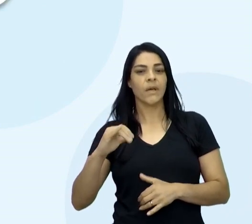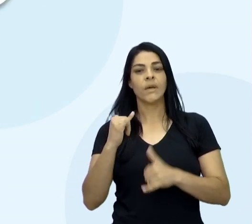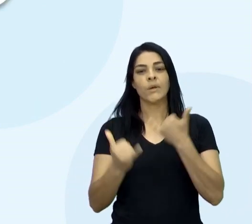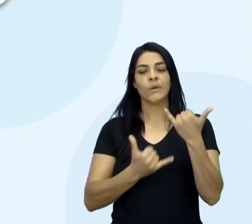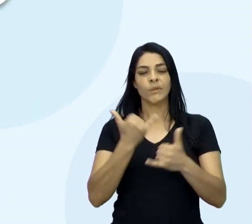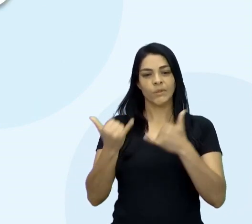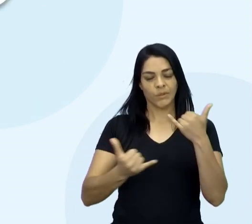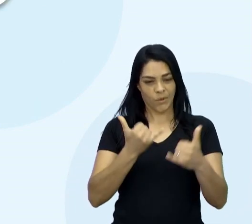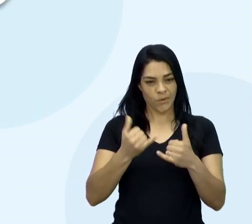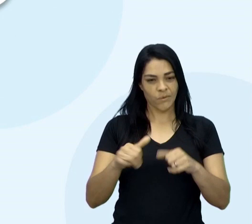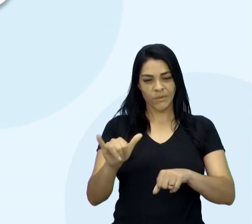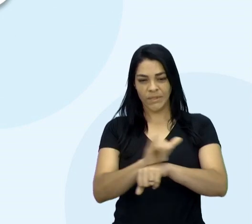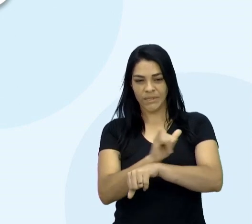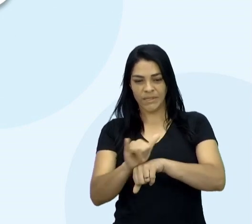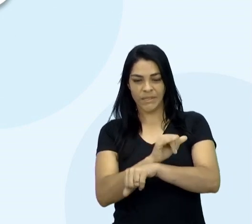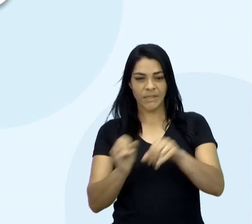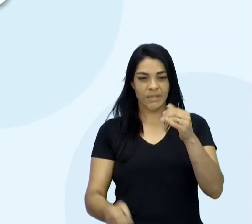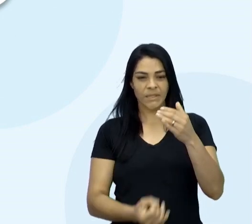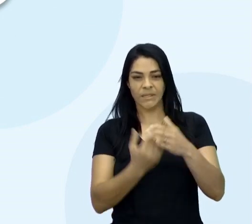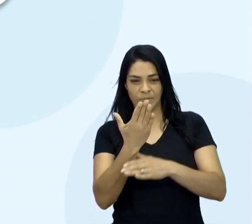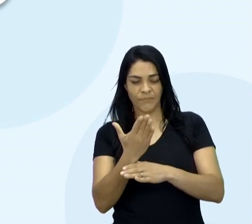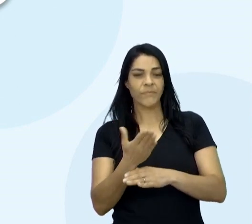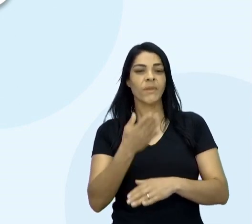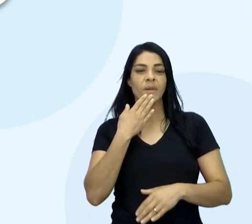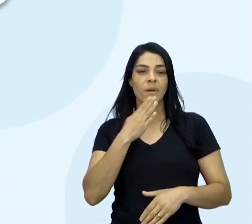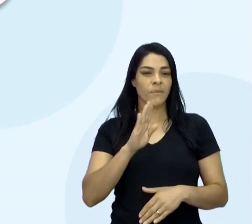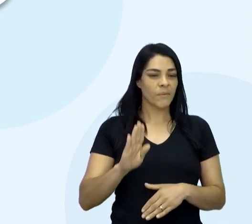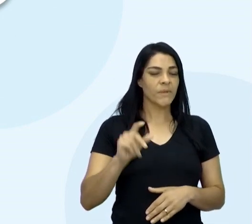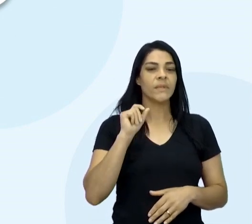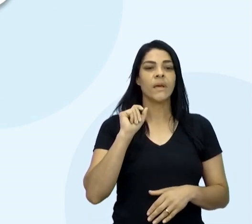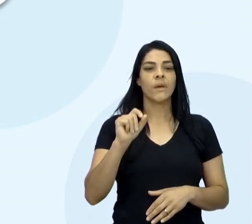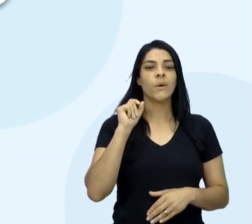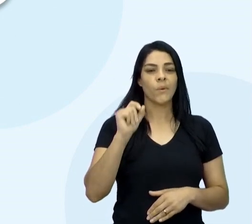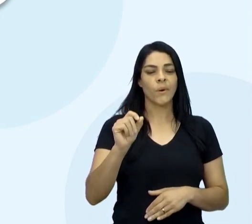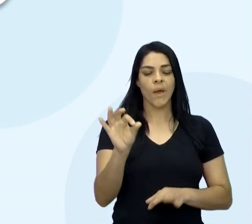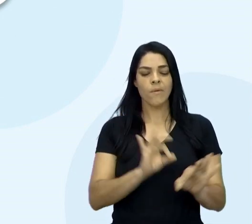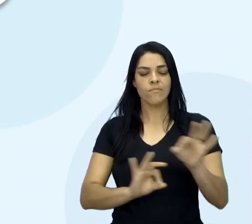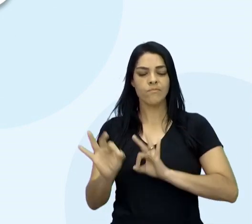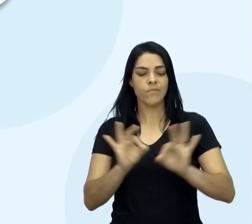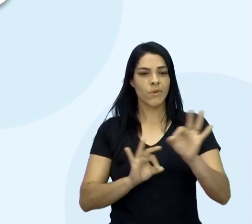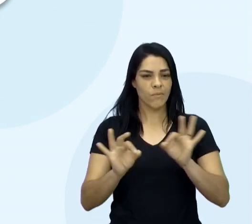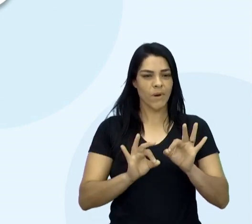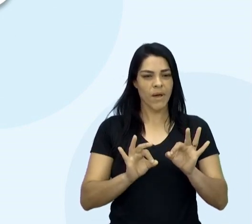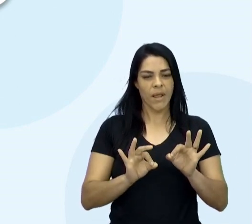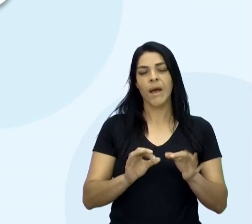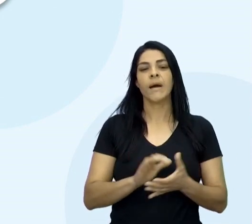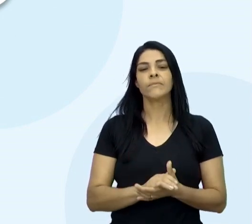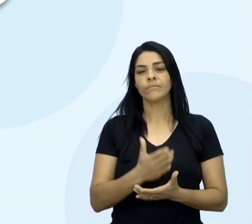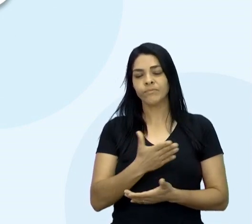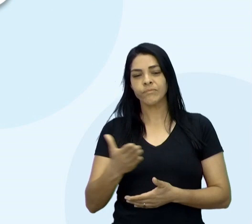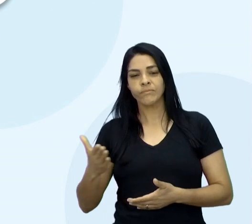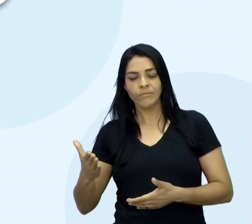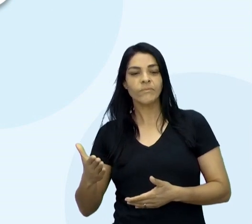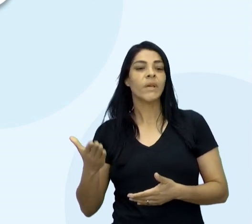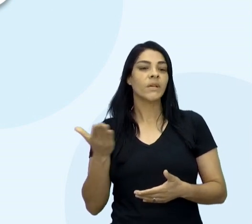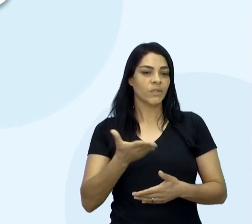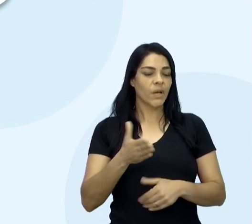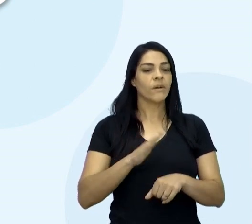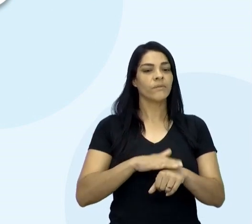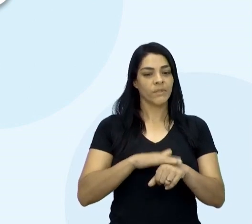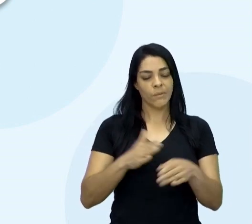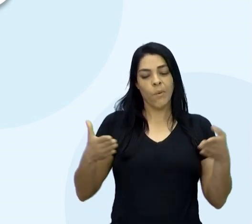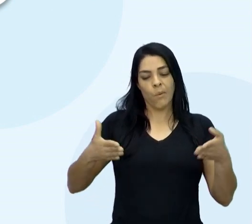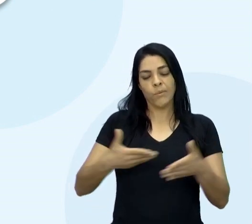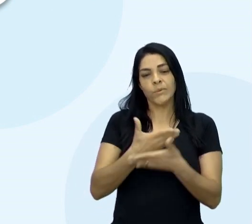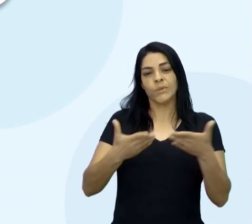criação. E a promessa aqui da atividade 4 era montar esse circuito aí na Protoboard, a gente já fez isso. E hoje nós vamos conhecer